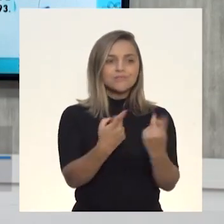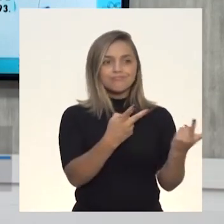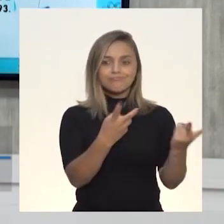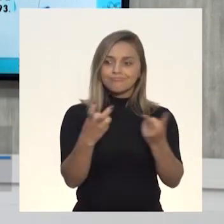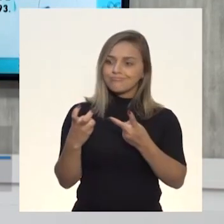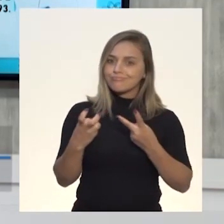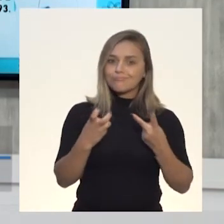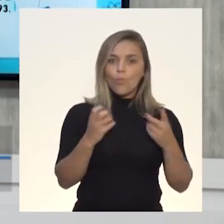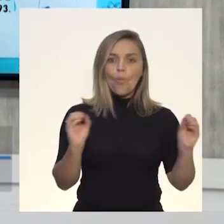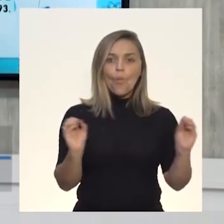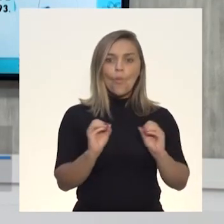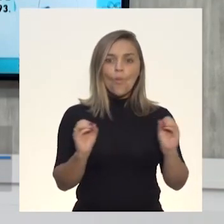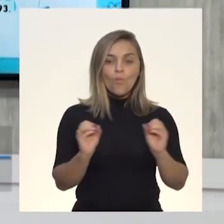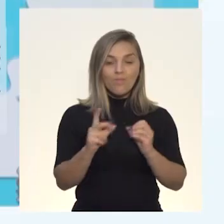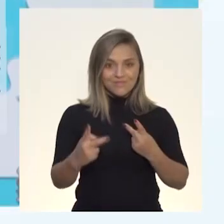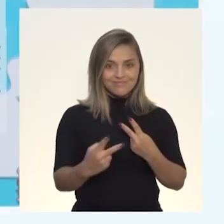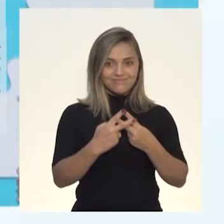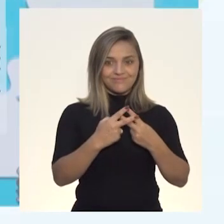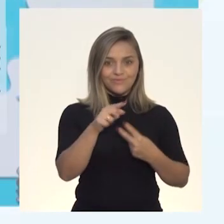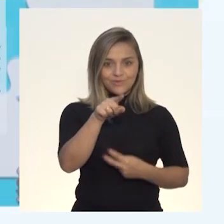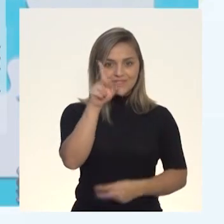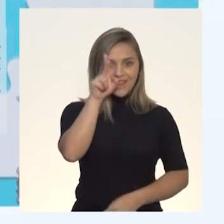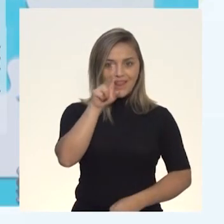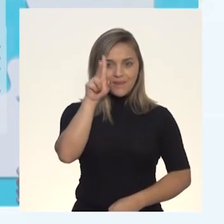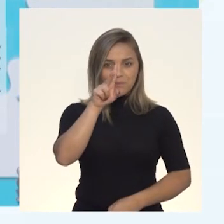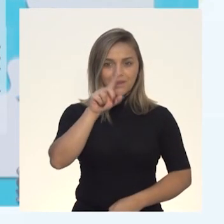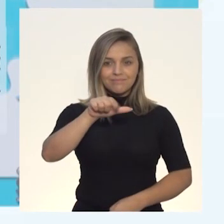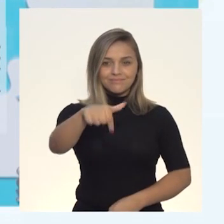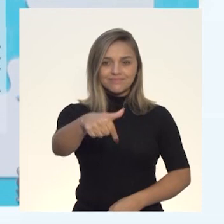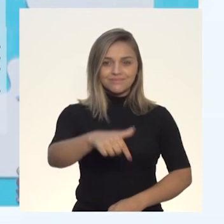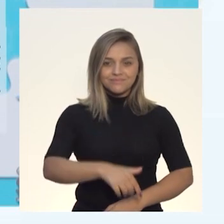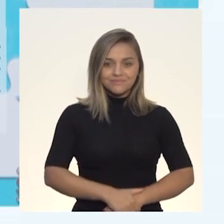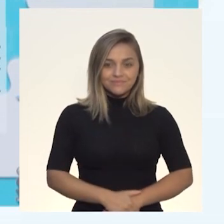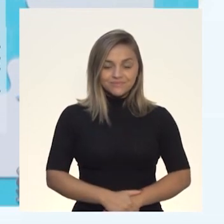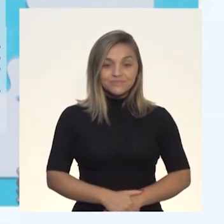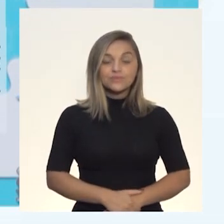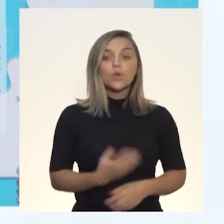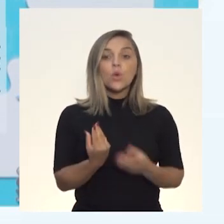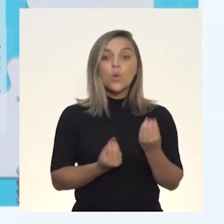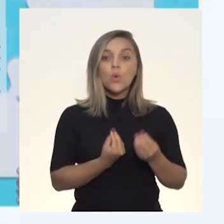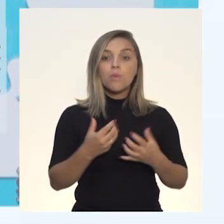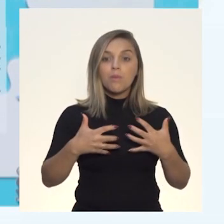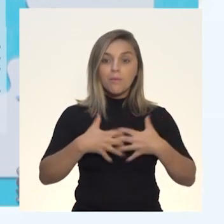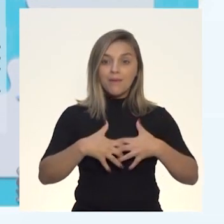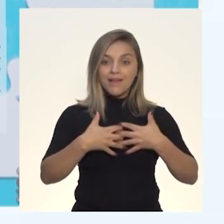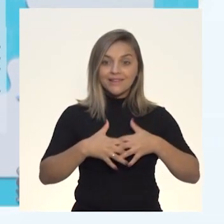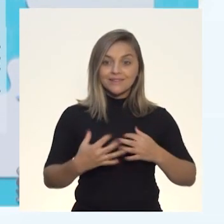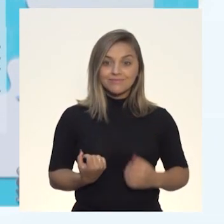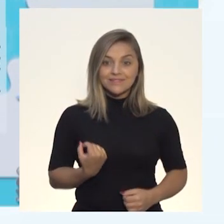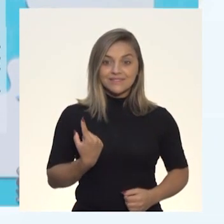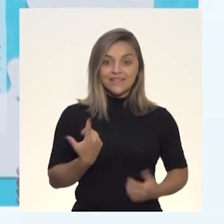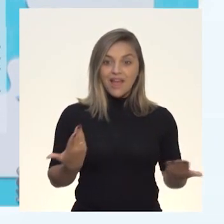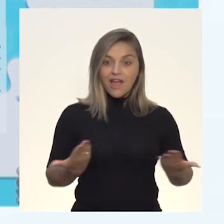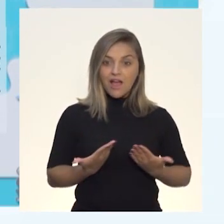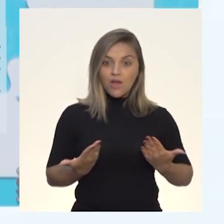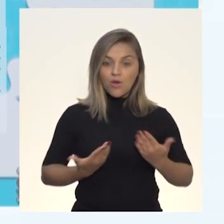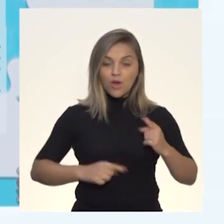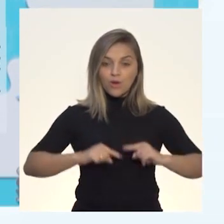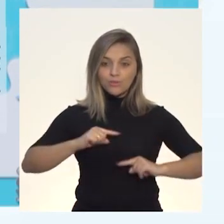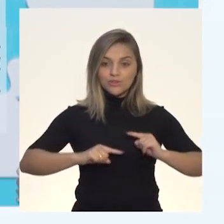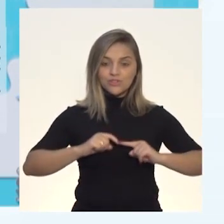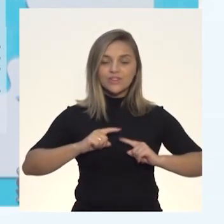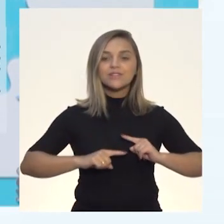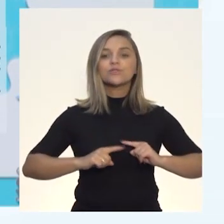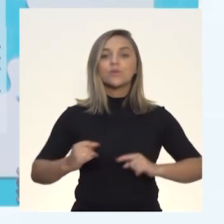hashtag para lembrar depois. Então, como essa estranha máquina se tornou um objeto agora de